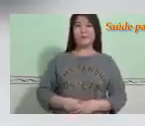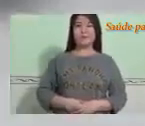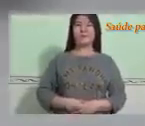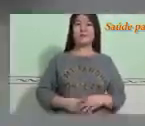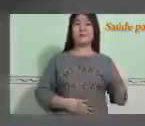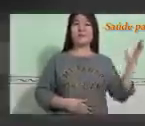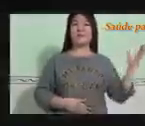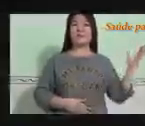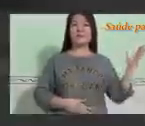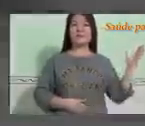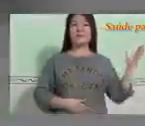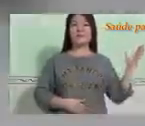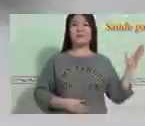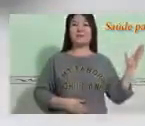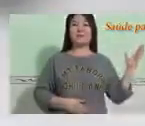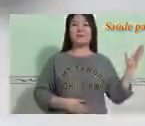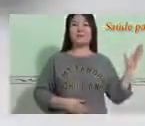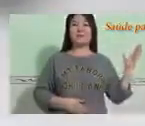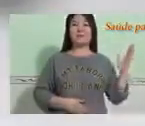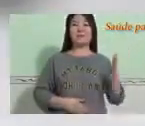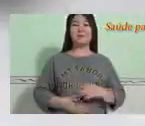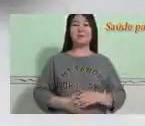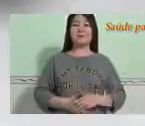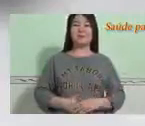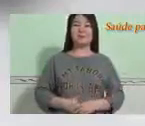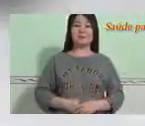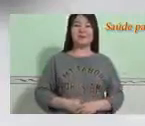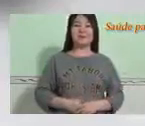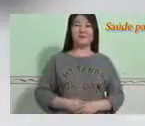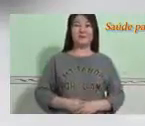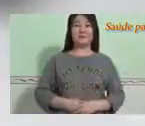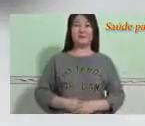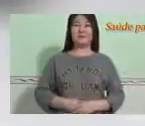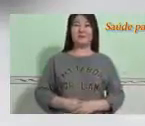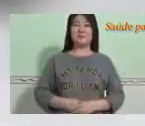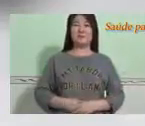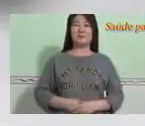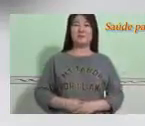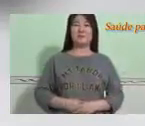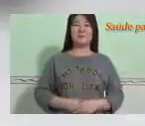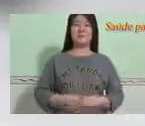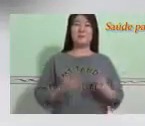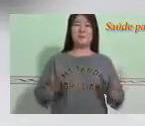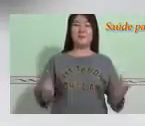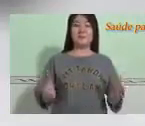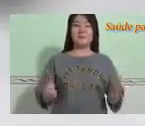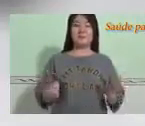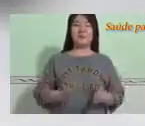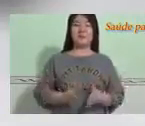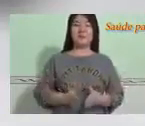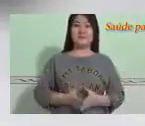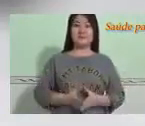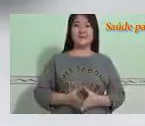PRODUZIDANOSSERESHUMANOS, na fase embrionária, acento agudo, RIAE, também faz como as células troncocreção, proliferam e possam